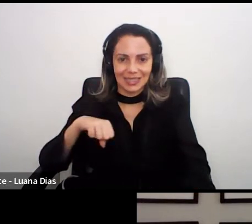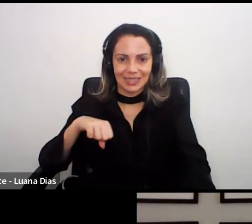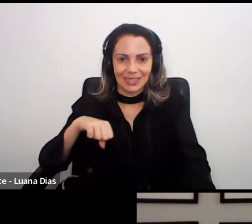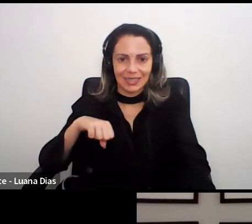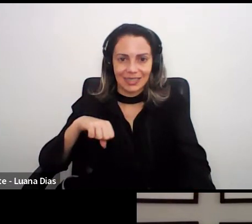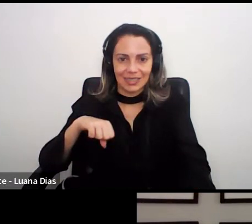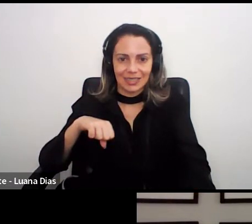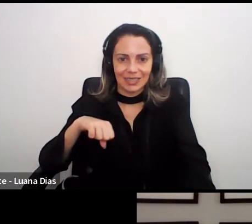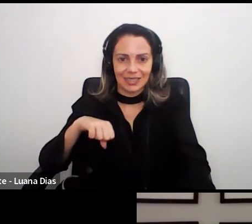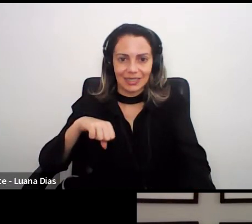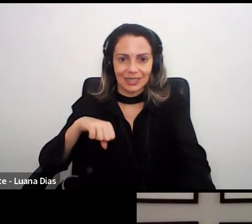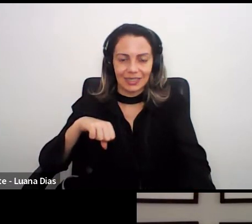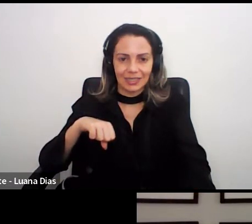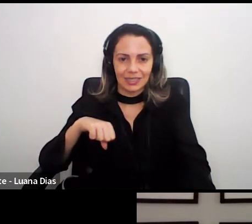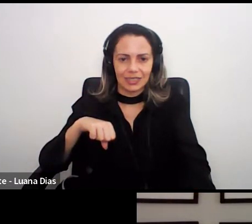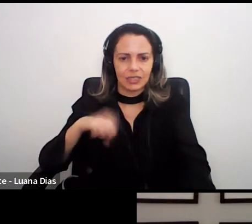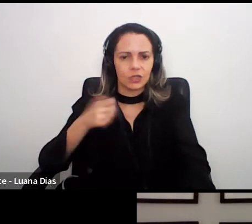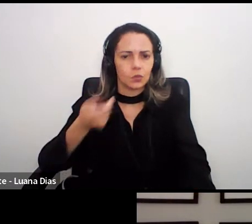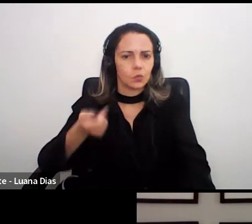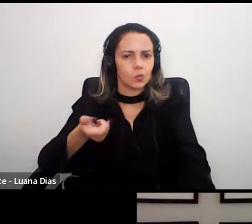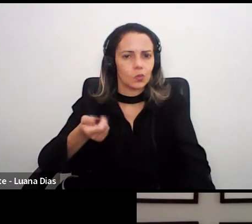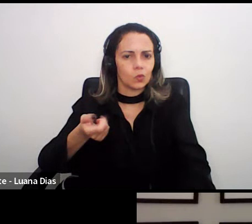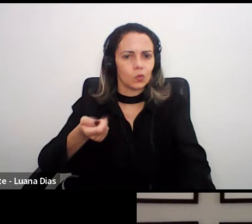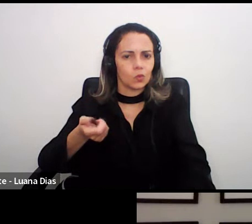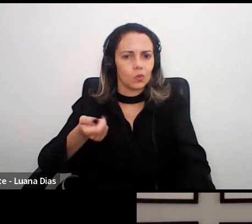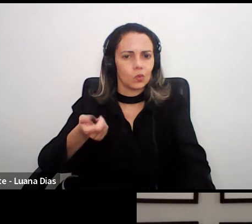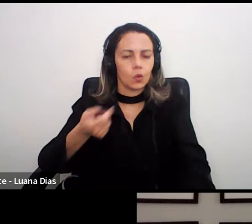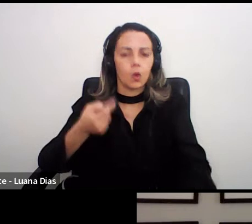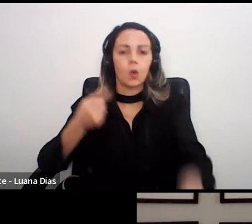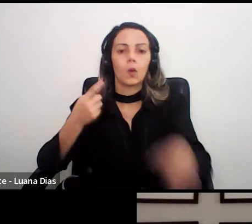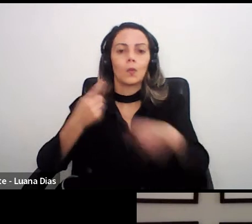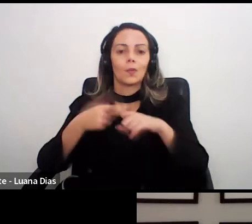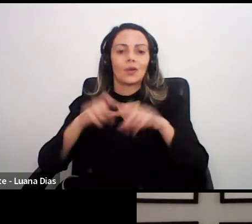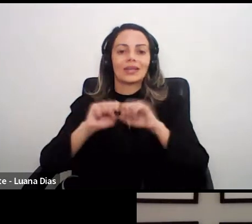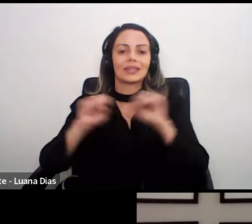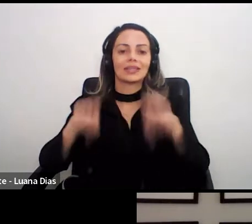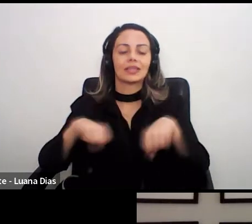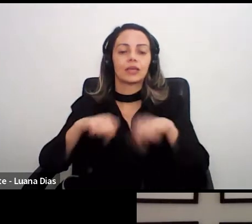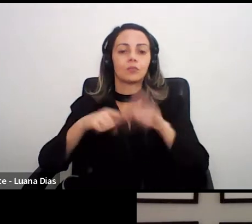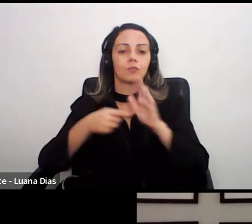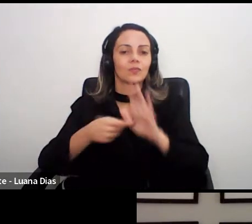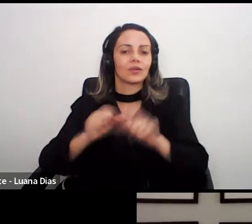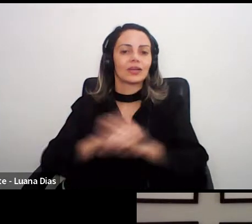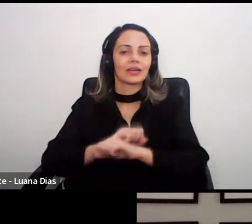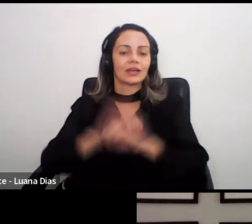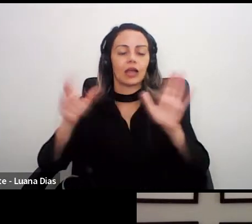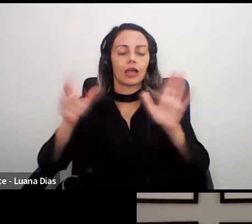20%. Eu acho pouco. Porque o sistema é claro, ele diz lá no artigo